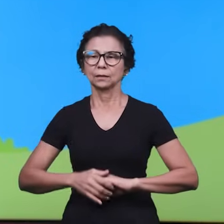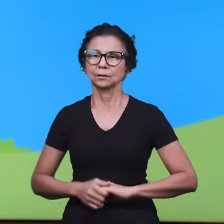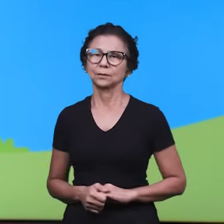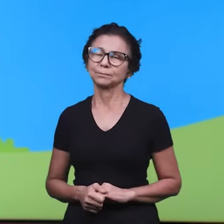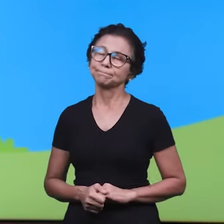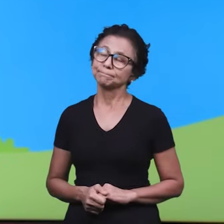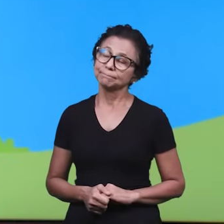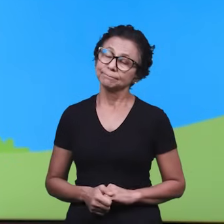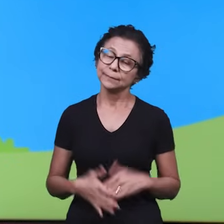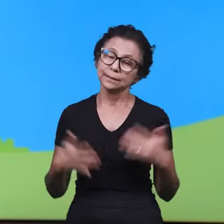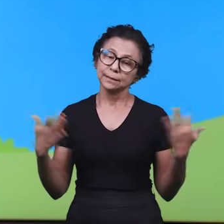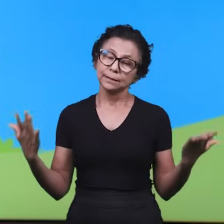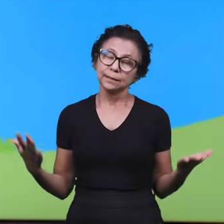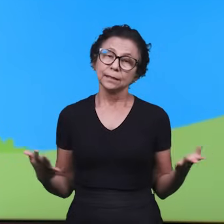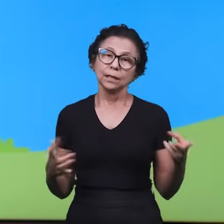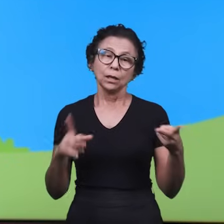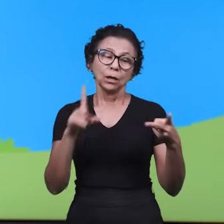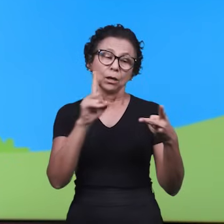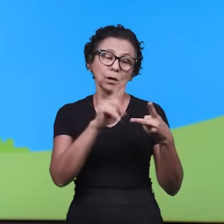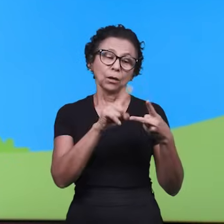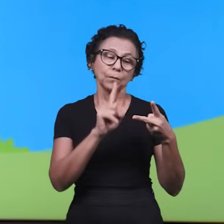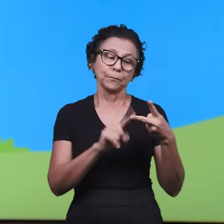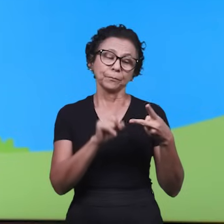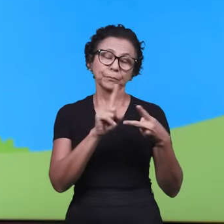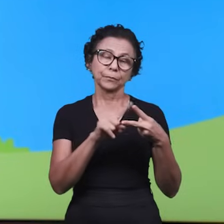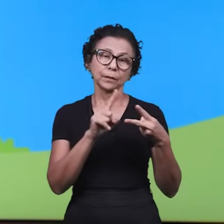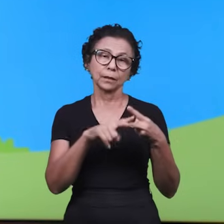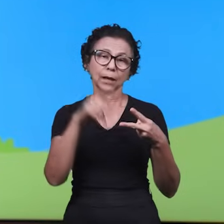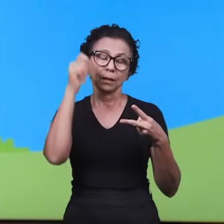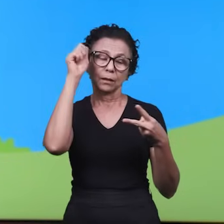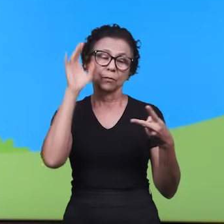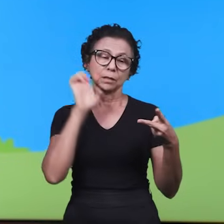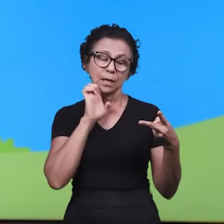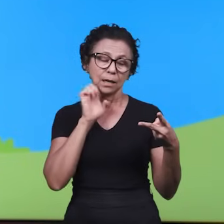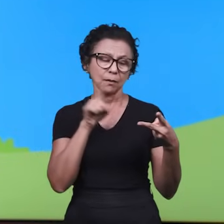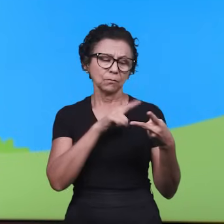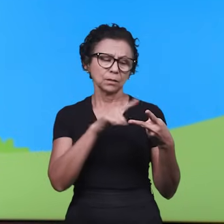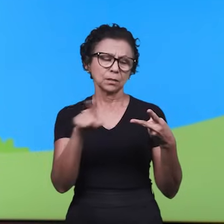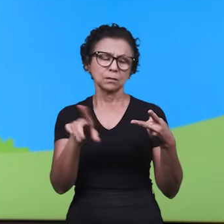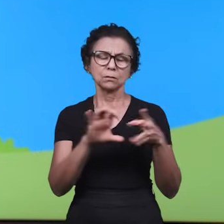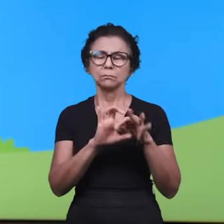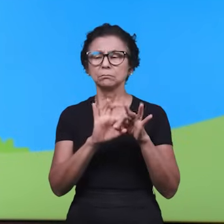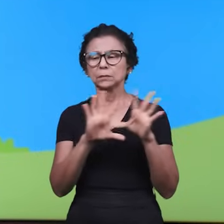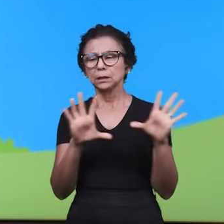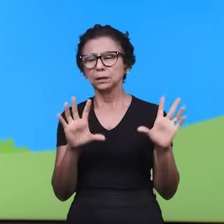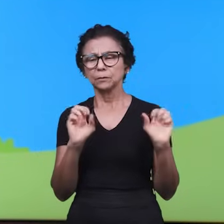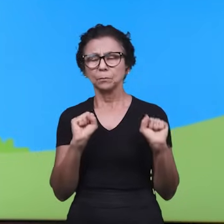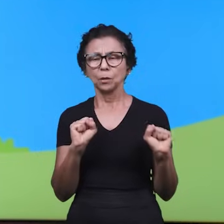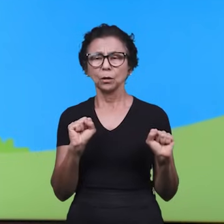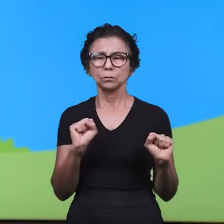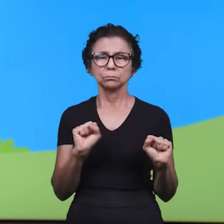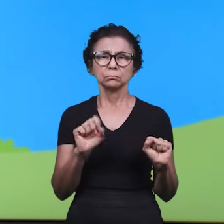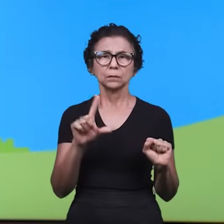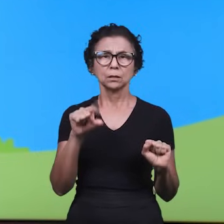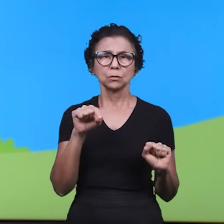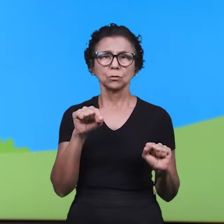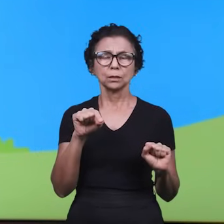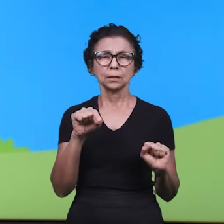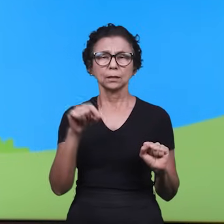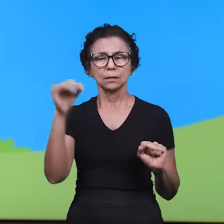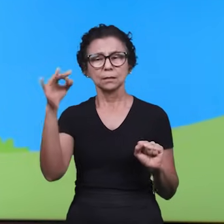ao homem o livre-arbítrio. Deus deu ao homem o direito de escolher entre o certo e o